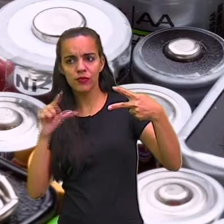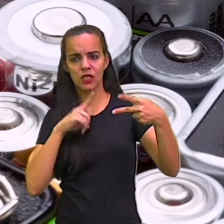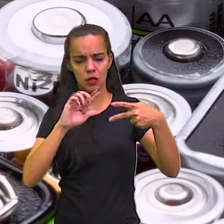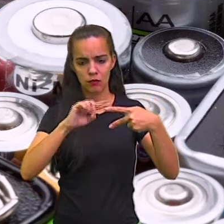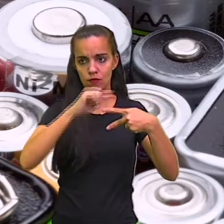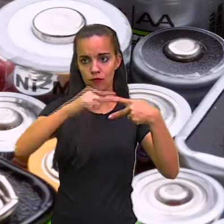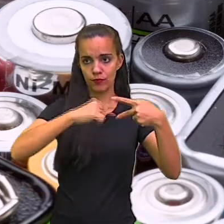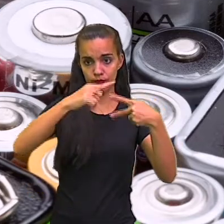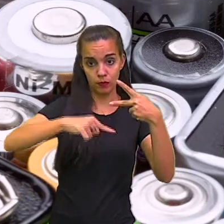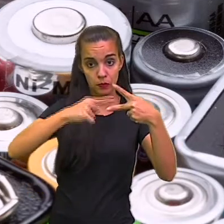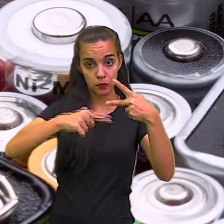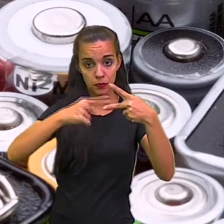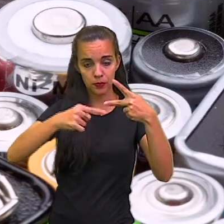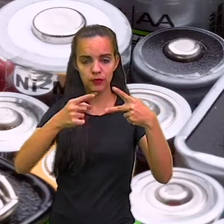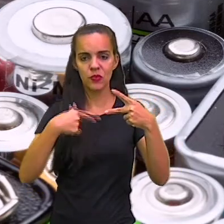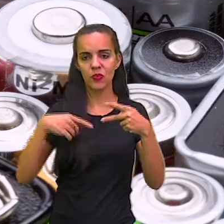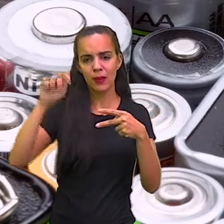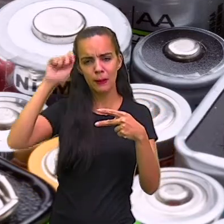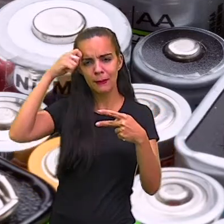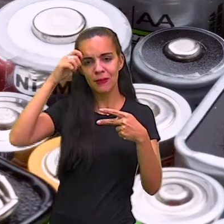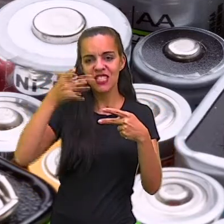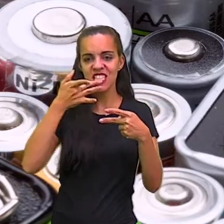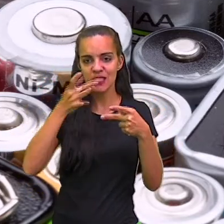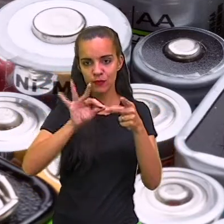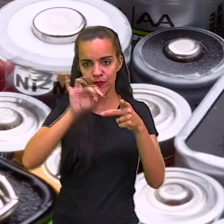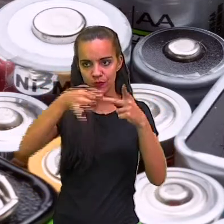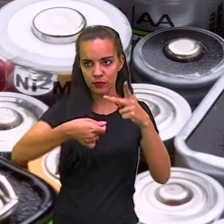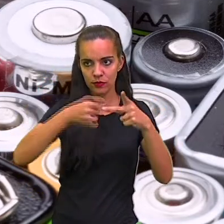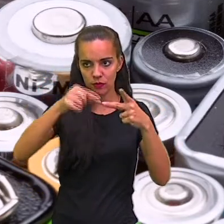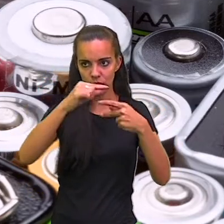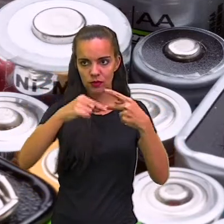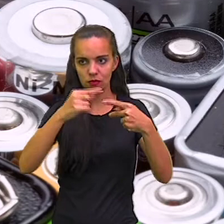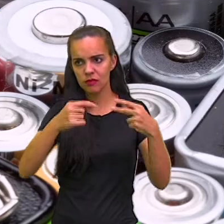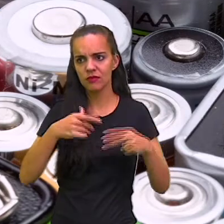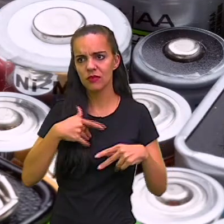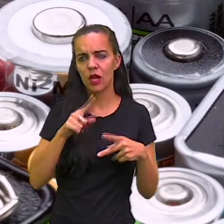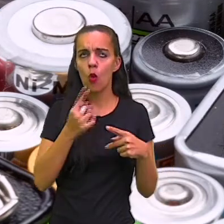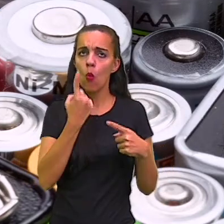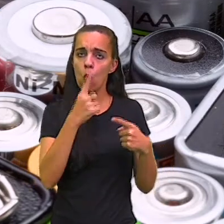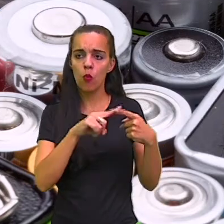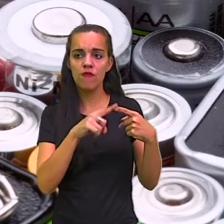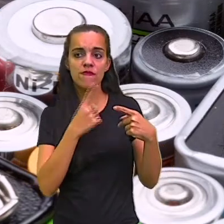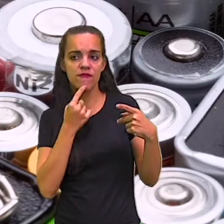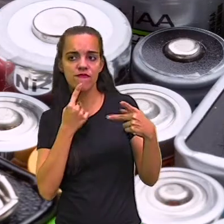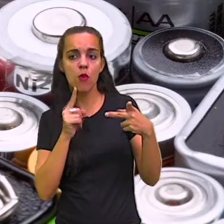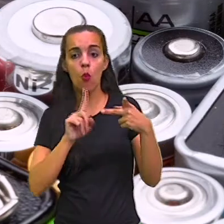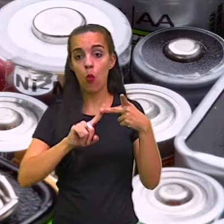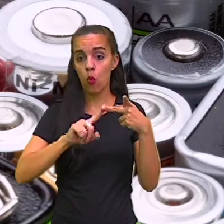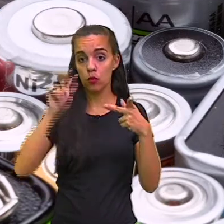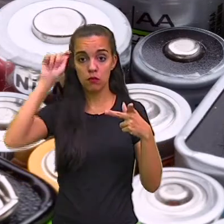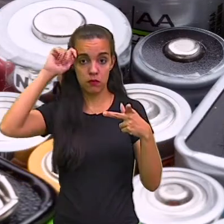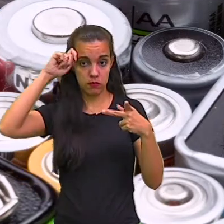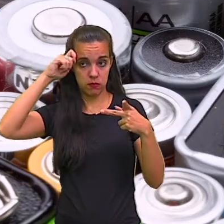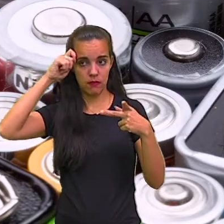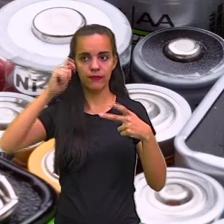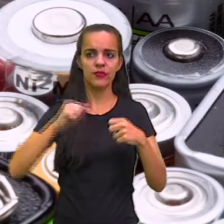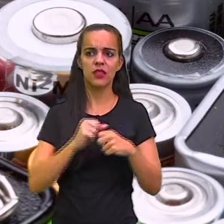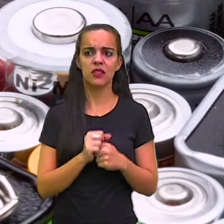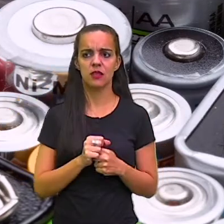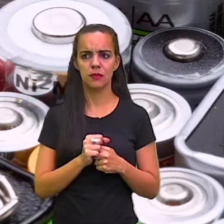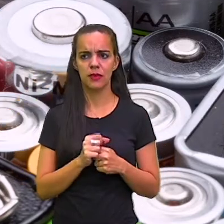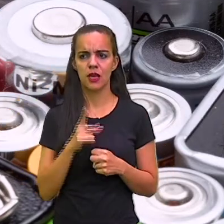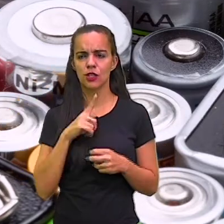encapados com plástico isolante que vão geralmente um é vermelho e o outro é preto